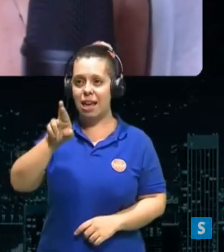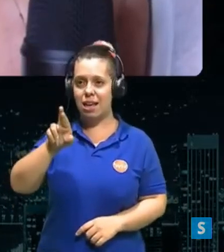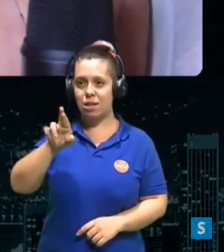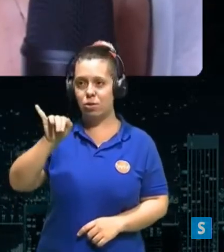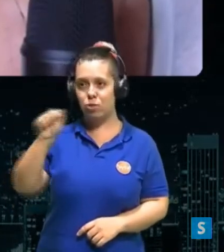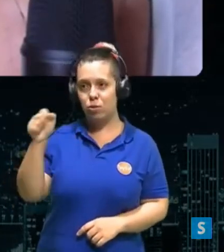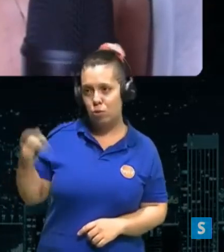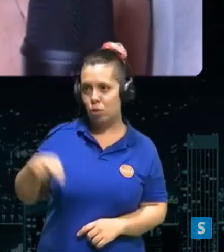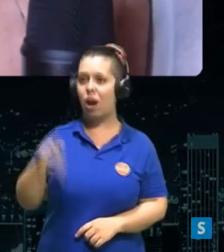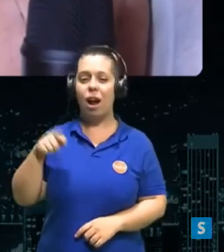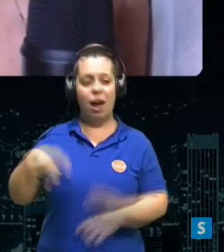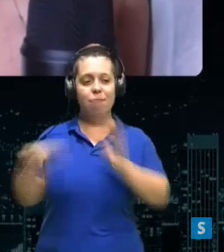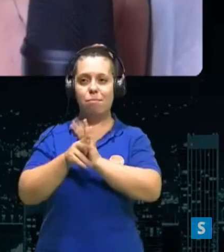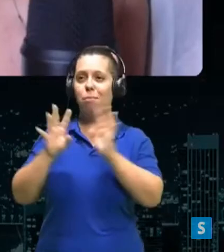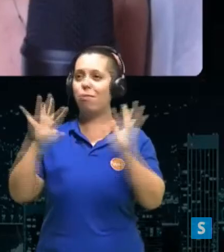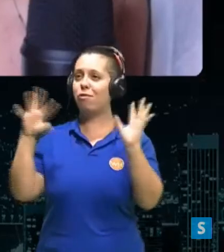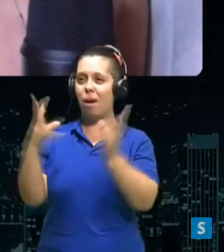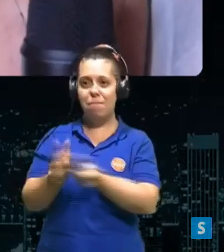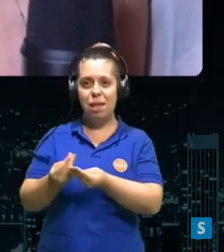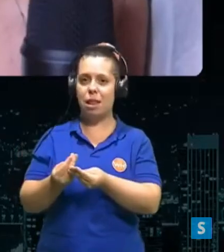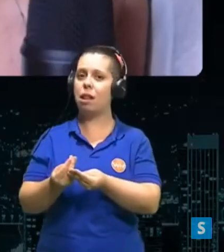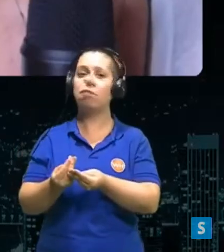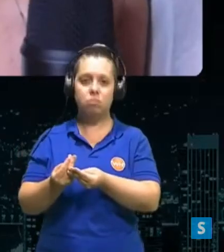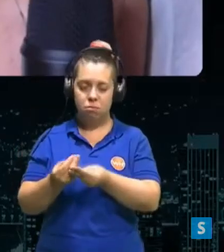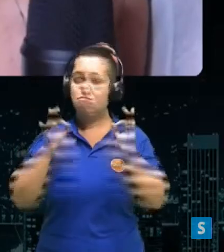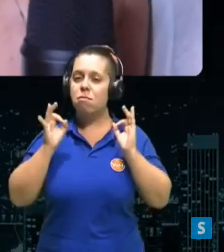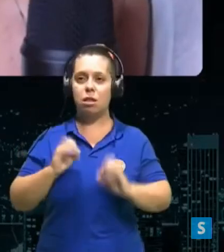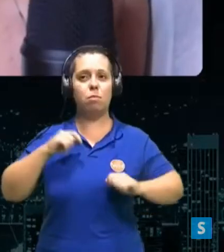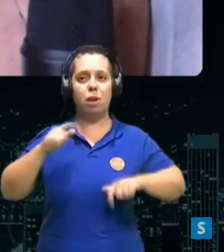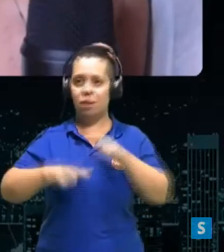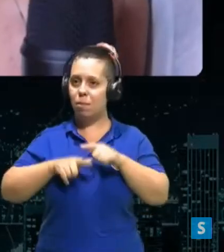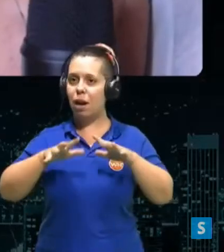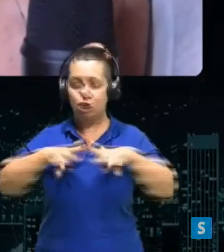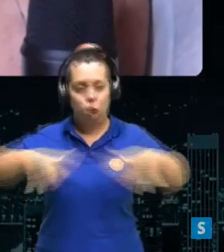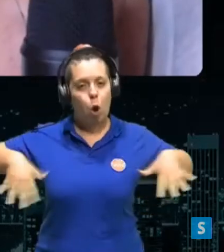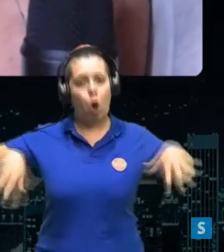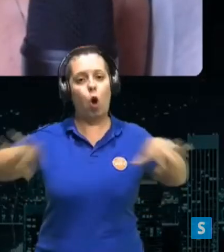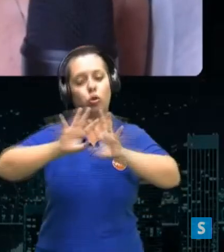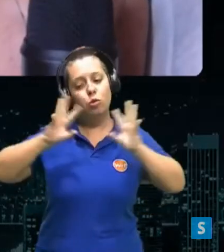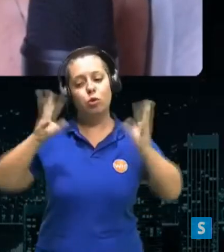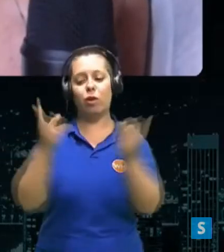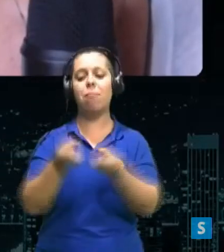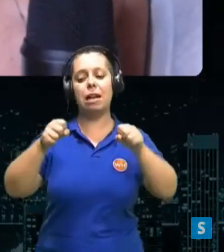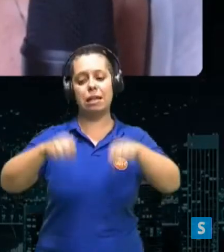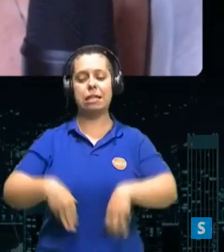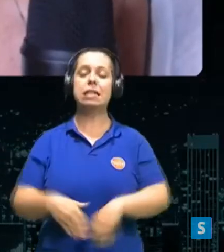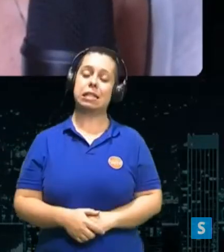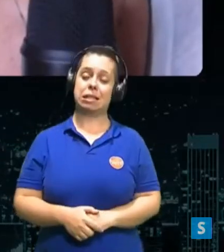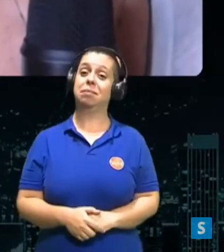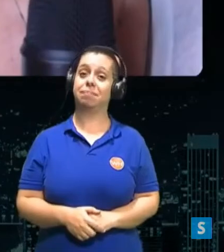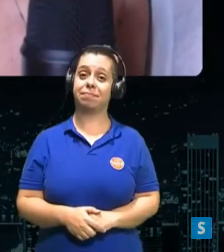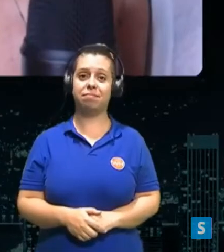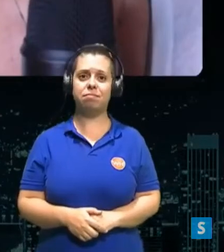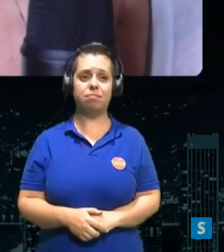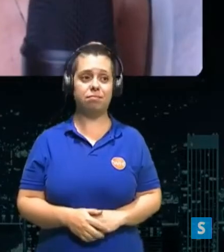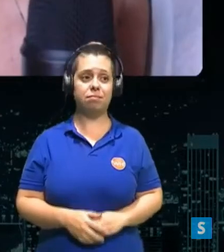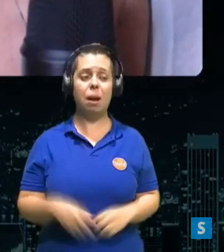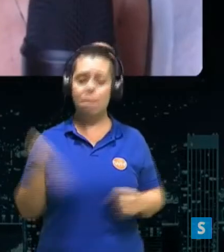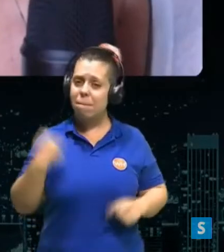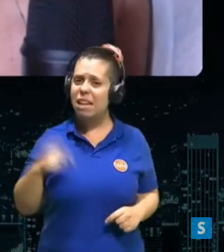servir como nós estamos aqui como membros que somos todos da família e se não estivéssemos tão